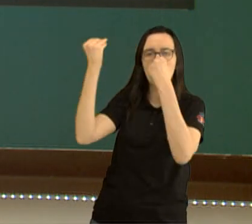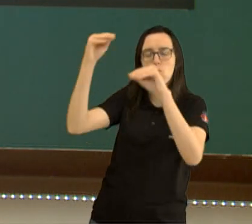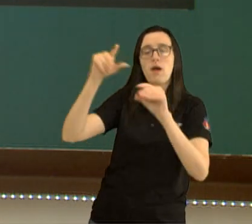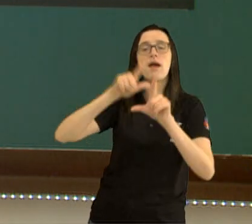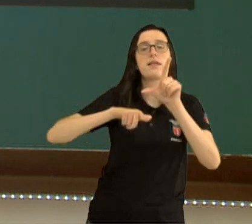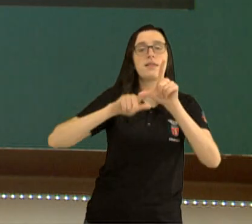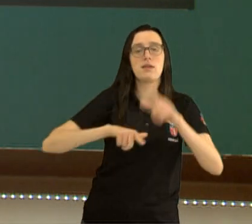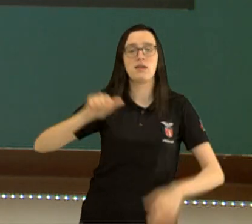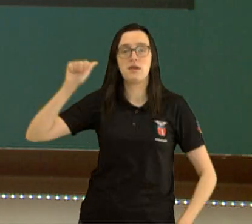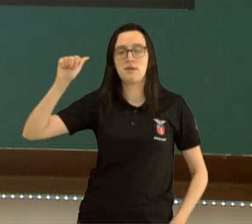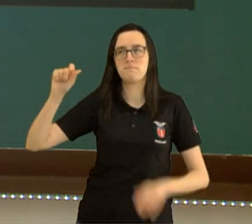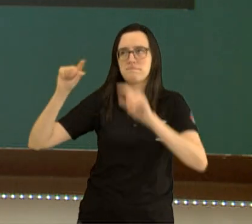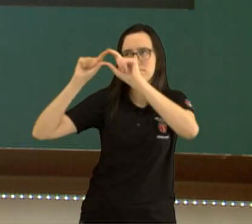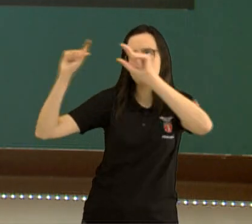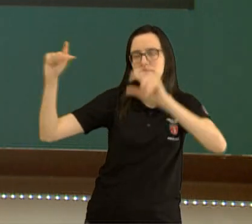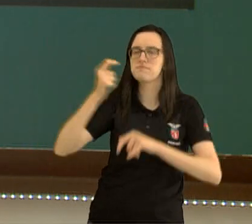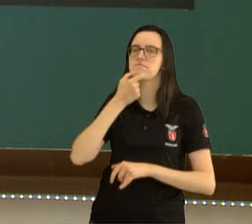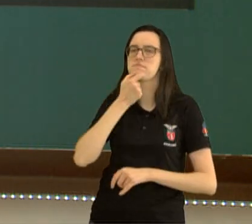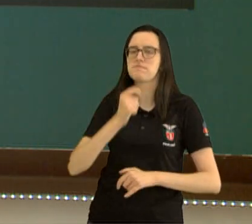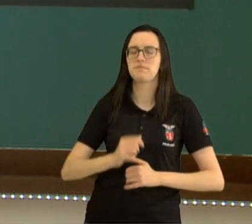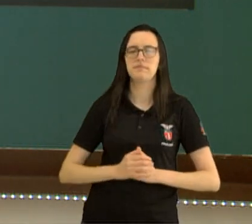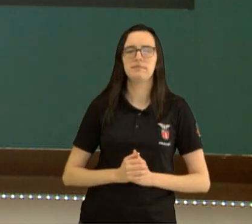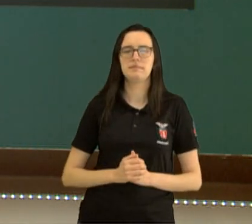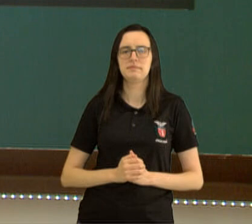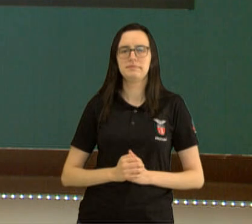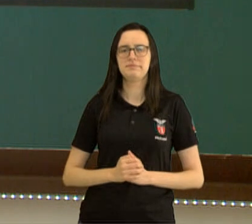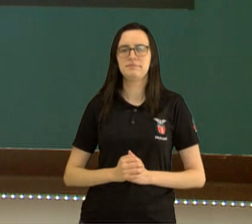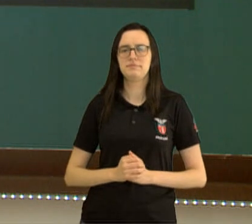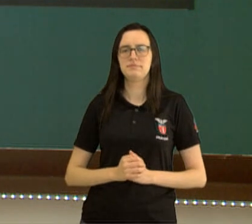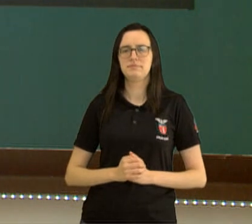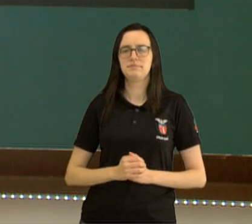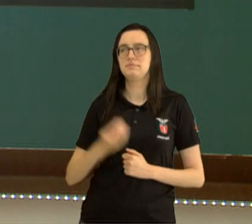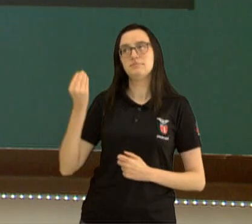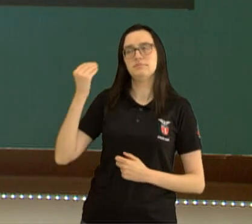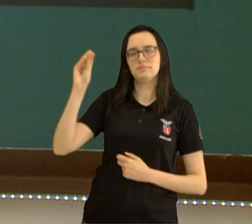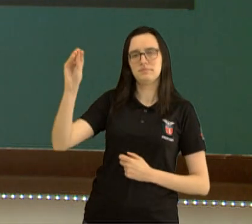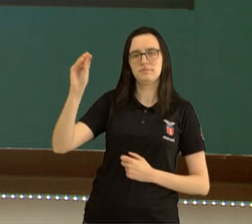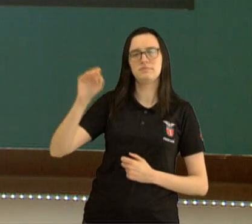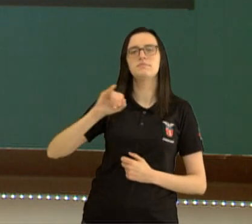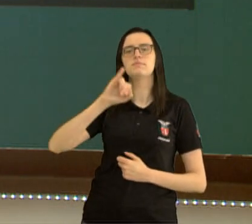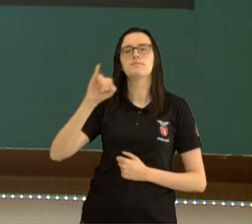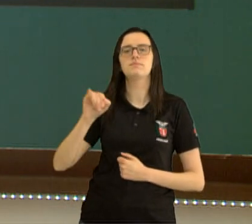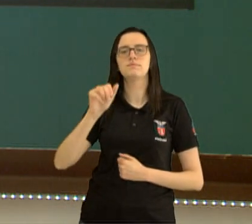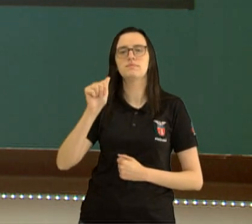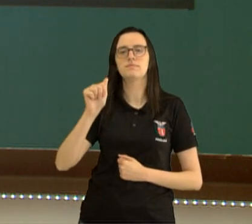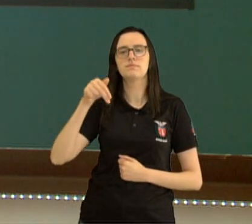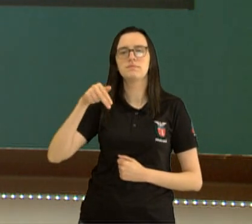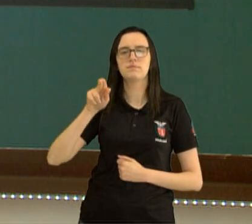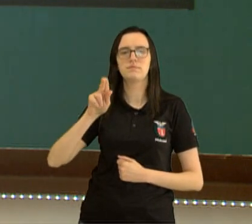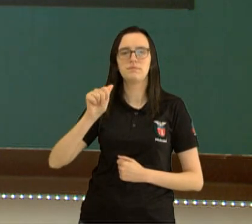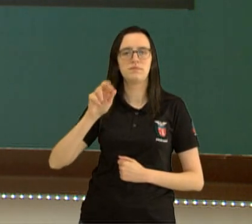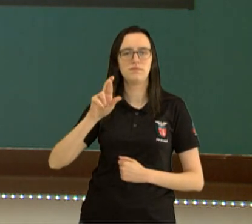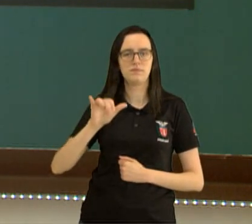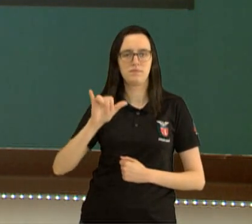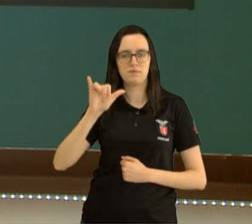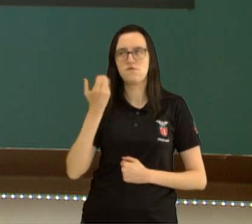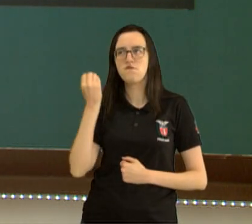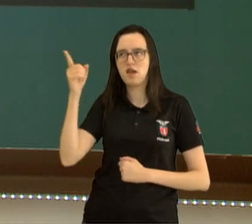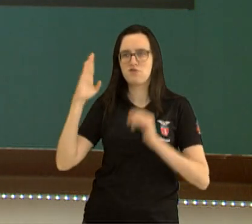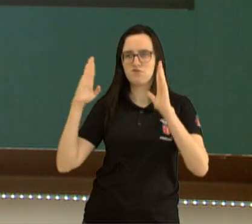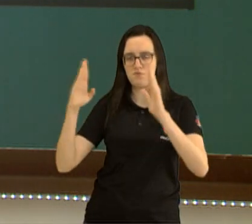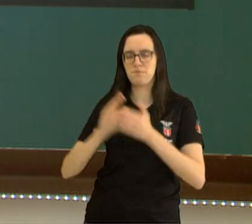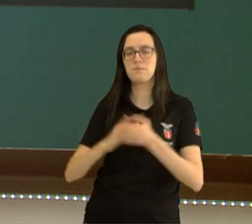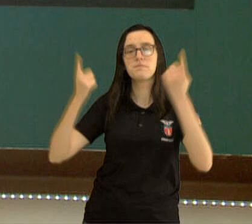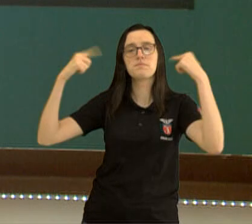A. Lívia traveled to Foz do Iguaçu last January. Ou seja, foi quando ela viajou, tá? B.